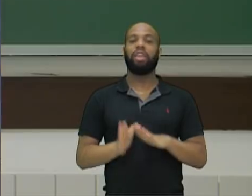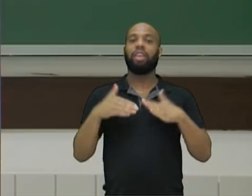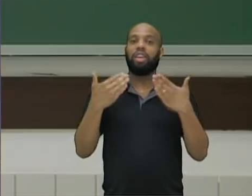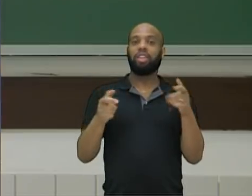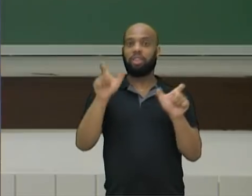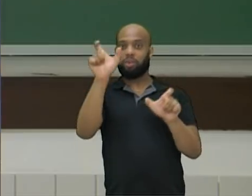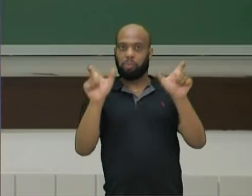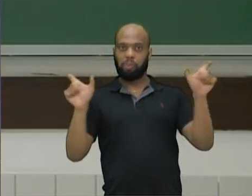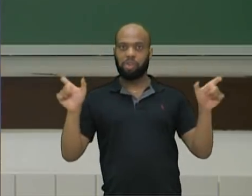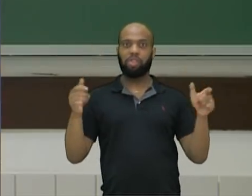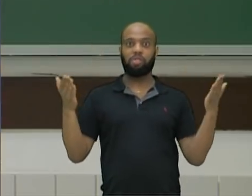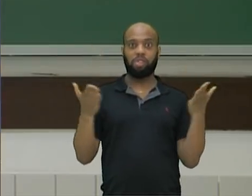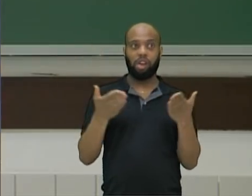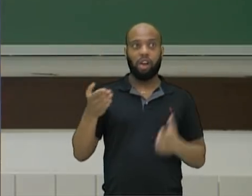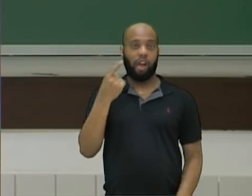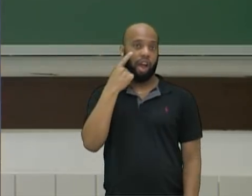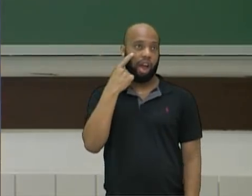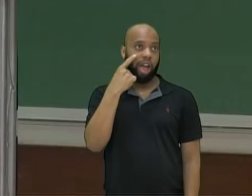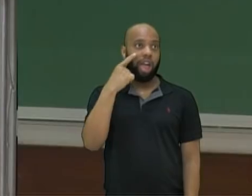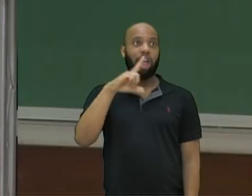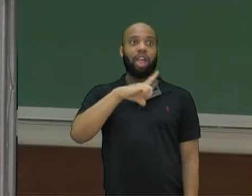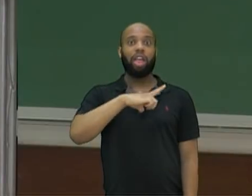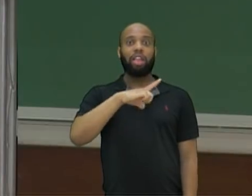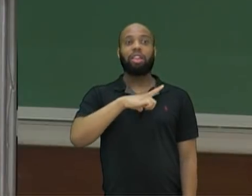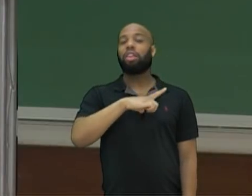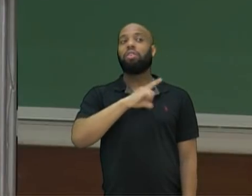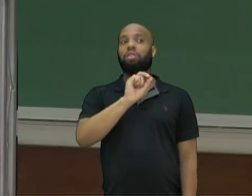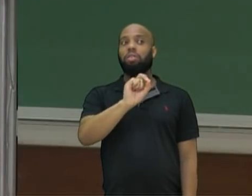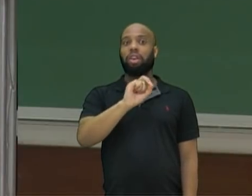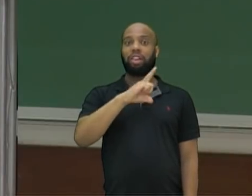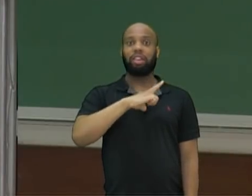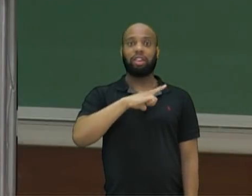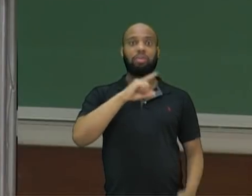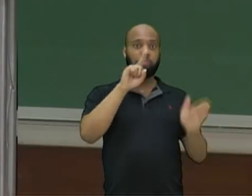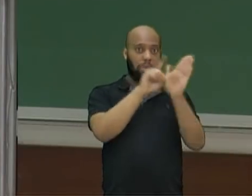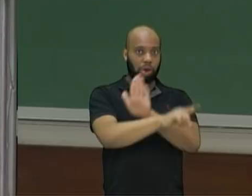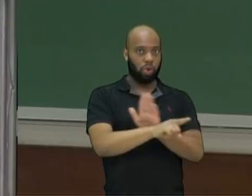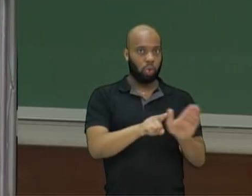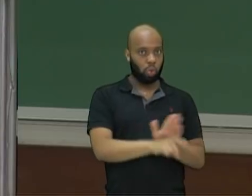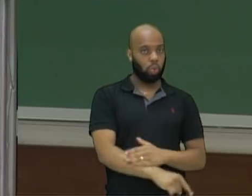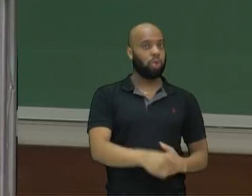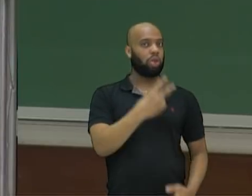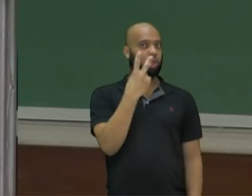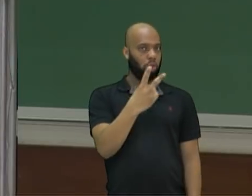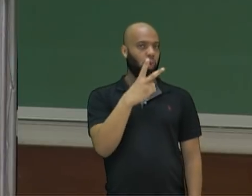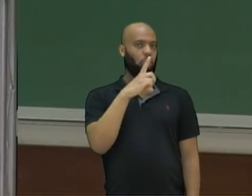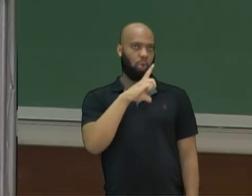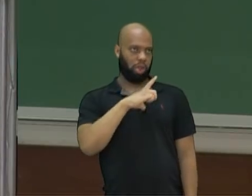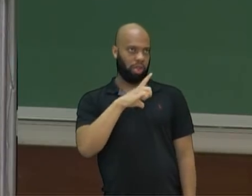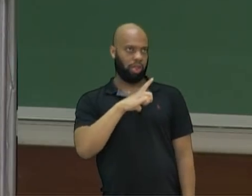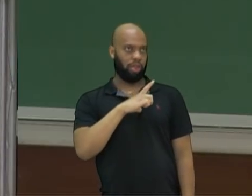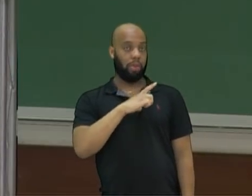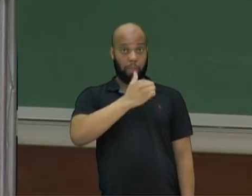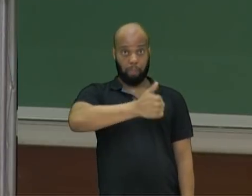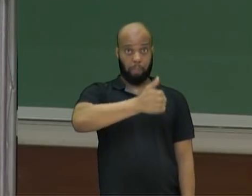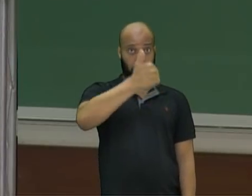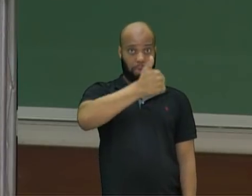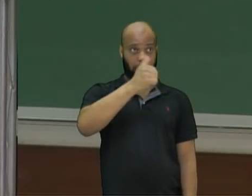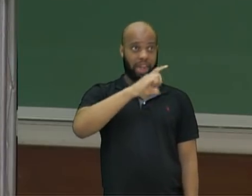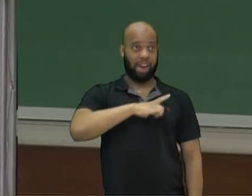Então, pessoal, vamos lá? Aqui eu tenho 2 exercícios, são 2 atividades em uma só. A primeira,